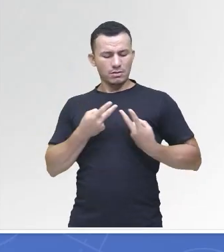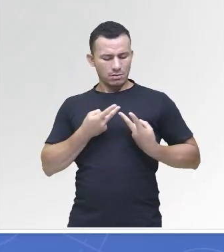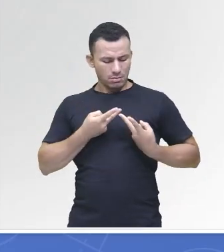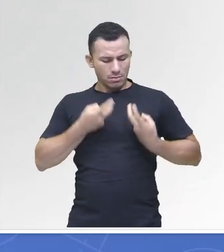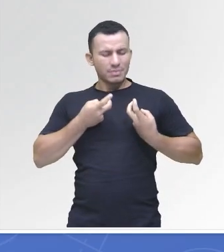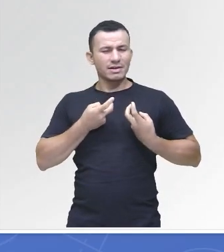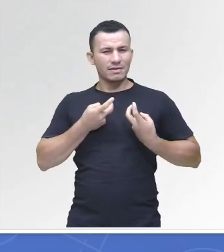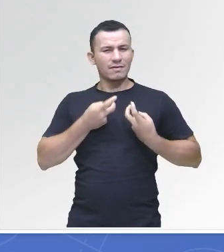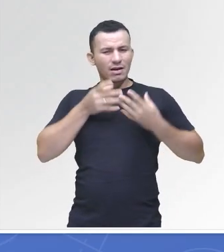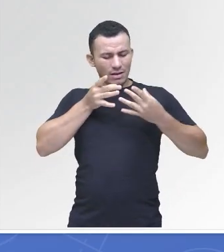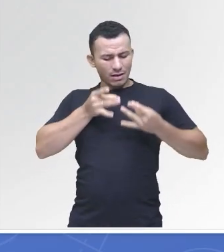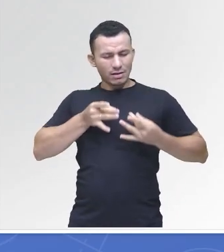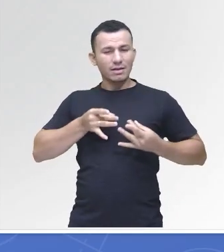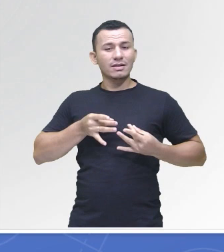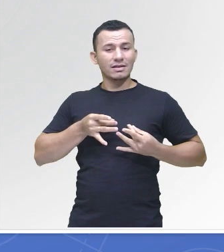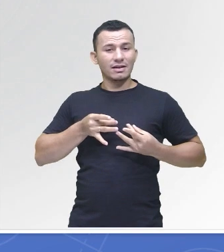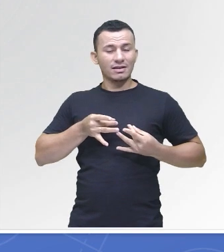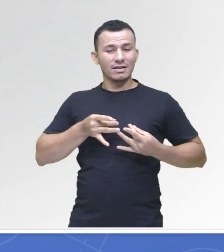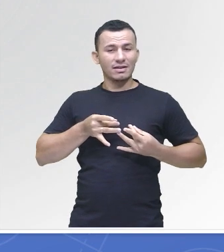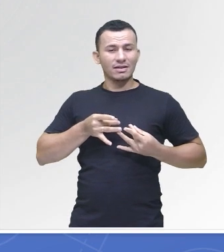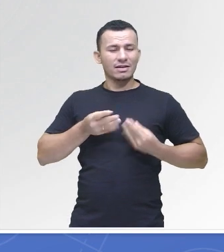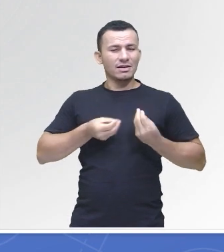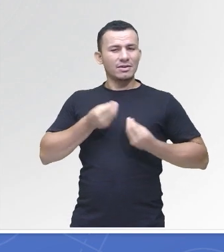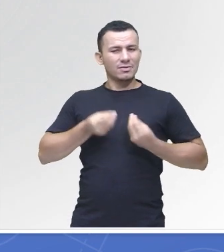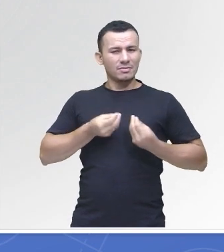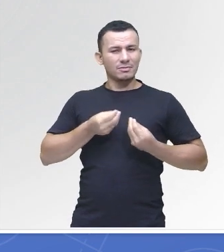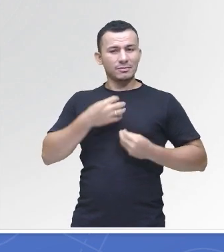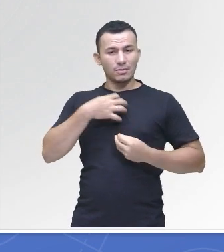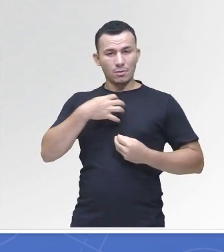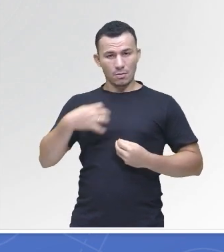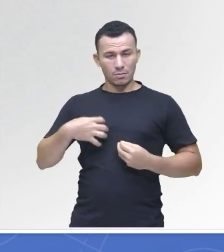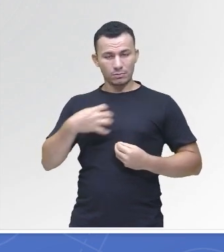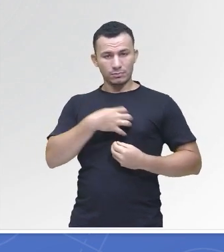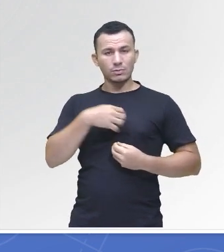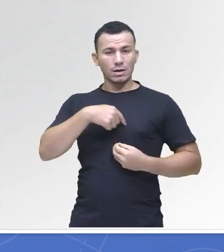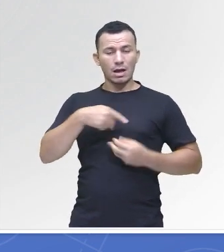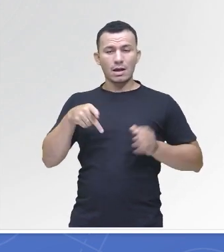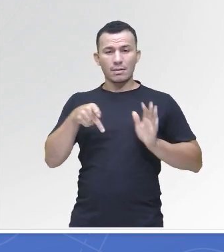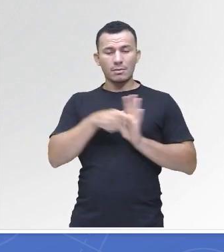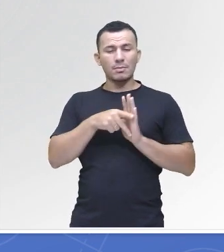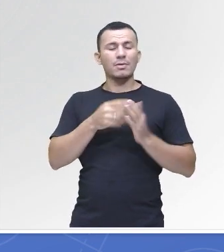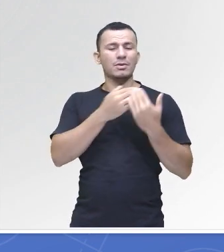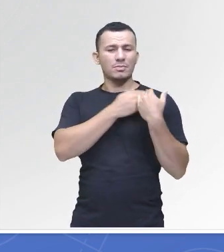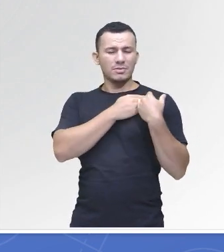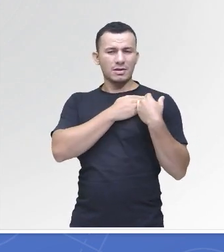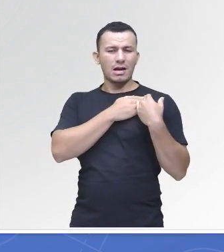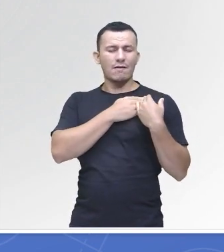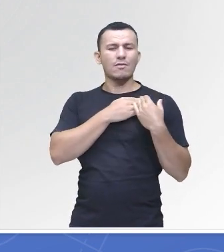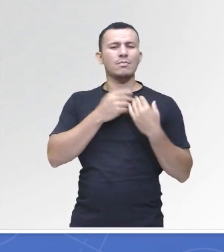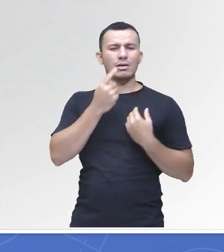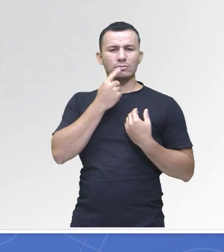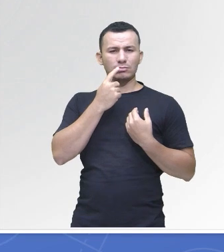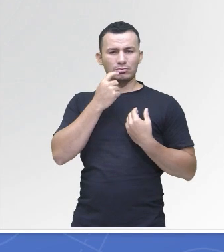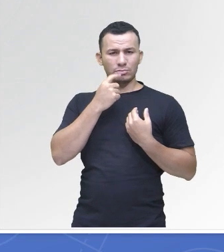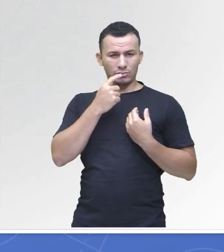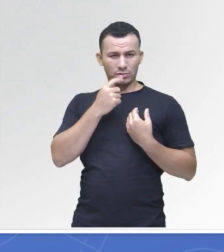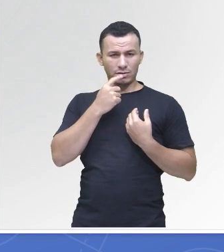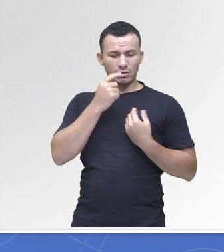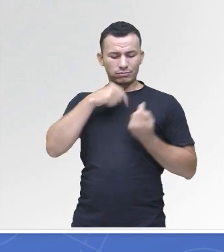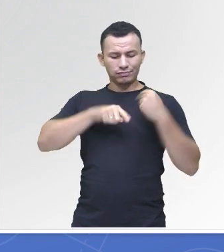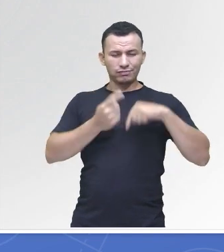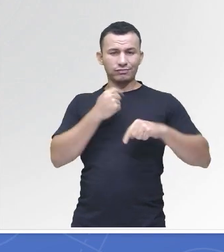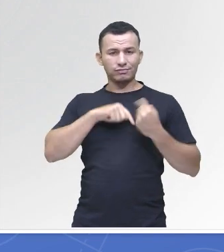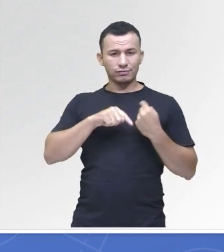com mais detalhes, esse órgão que vai bombear o sangue. Tá? Então, o tecido do coração, ele também precisa